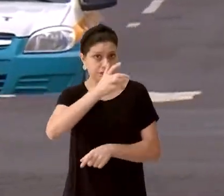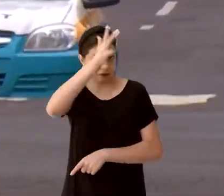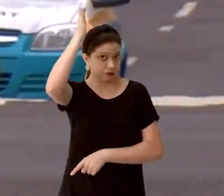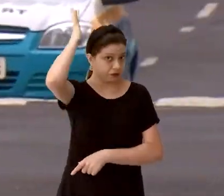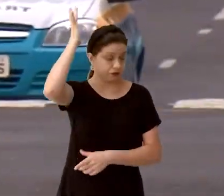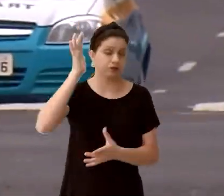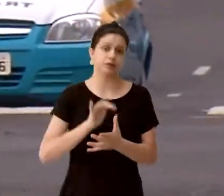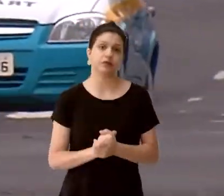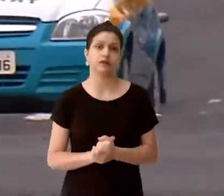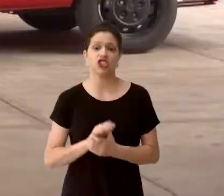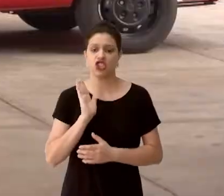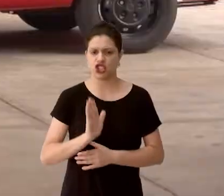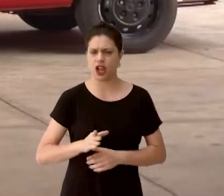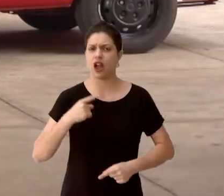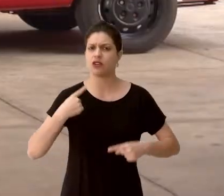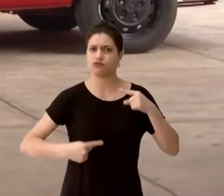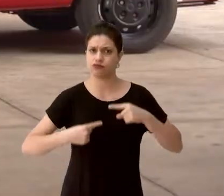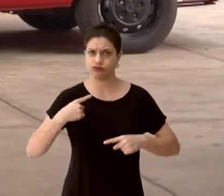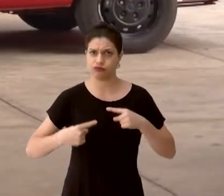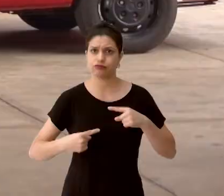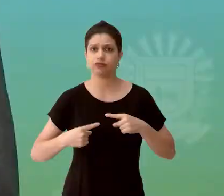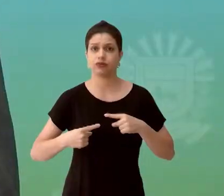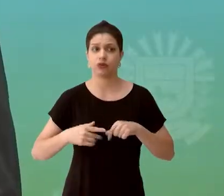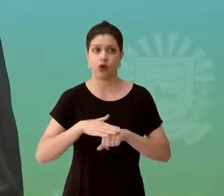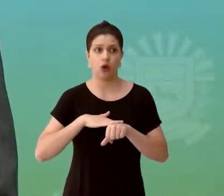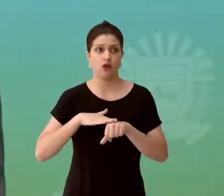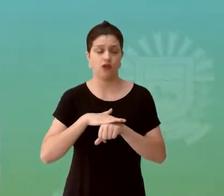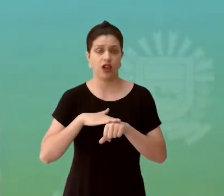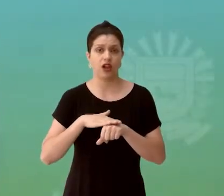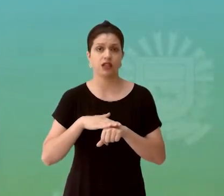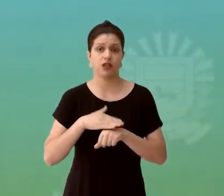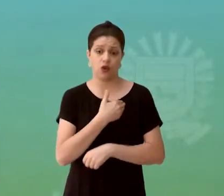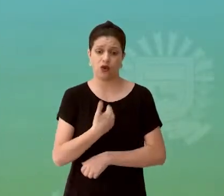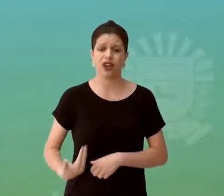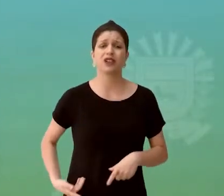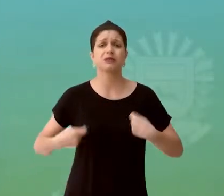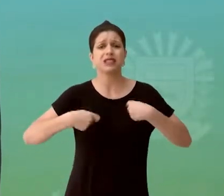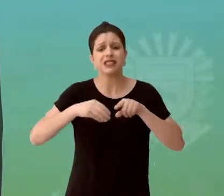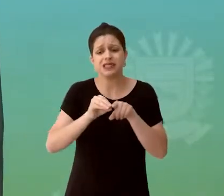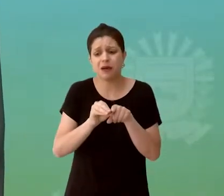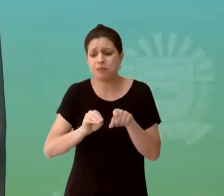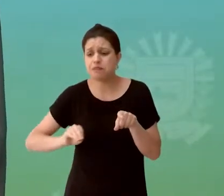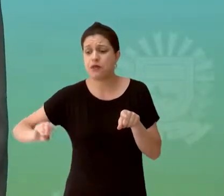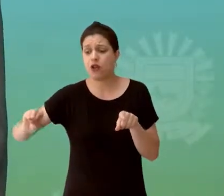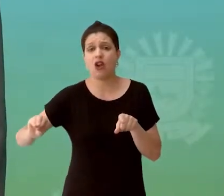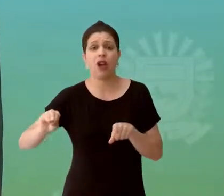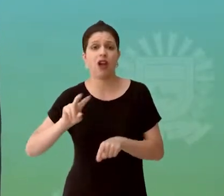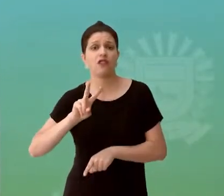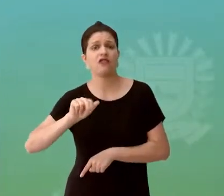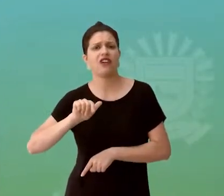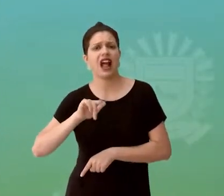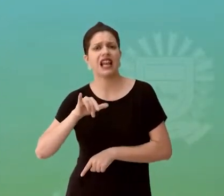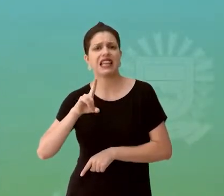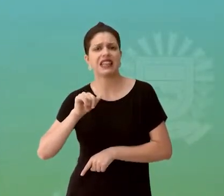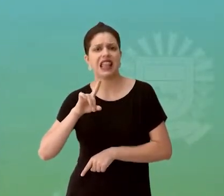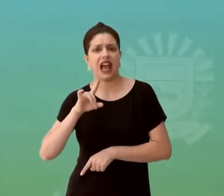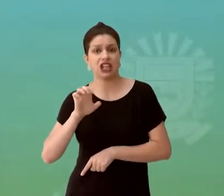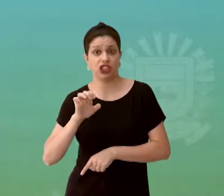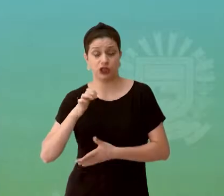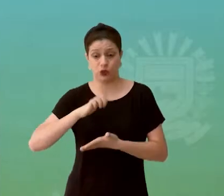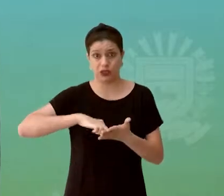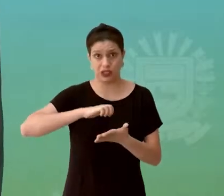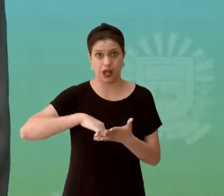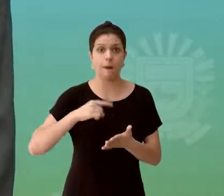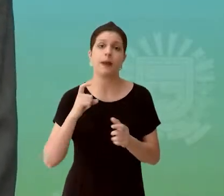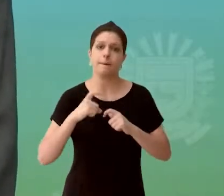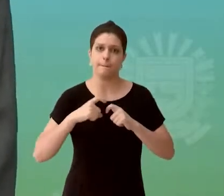para ingresso na Polícia Militar e Corpo de Bombeiros Militar. Nós dialogamos com o governo acerca da necessidade da prorrogação